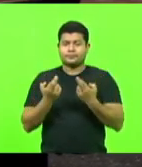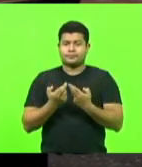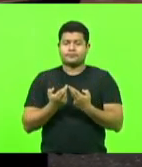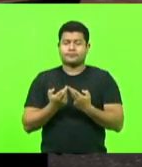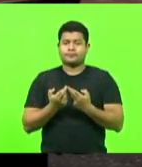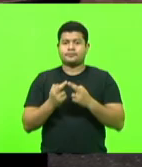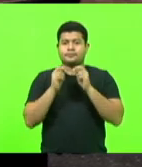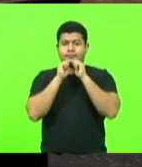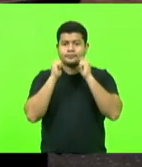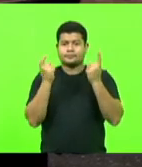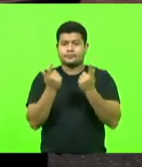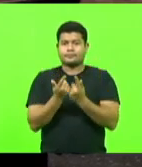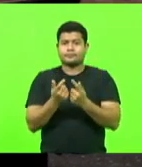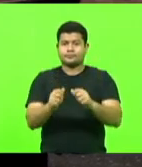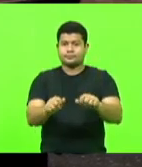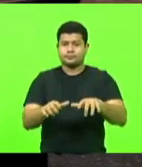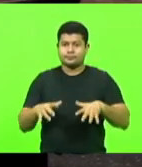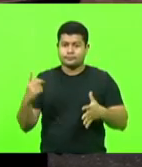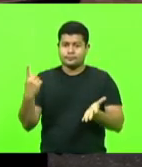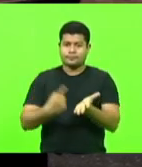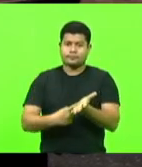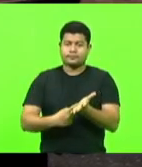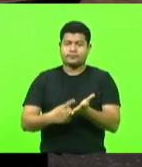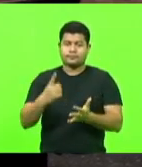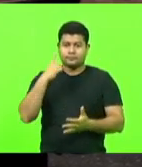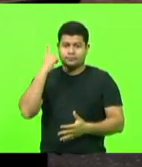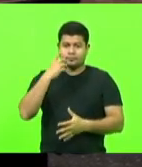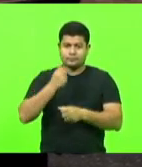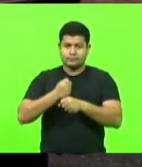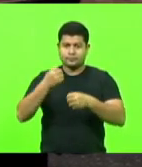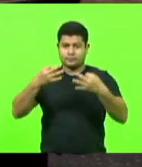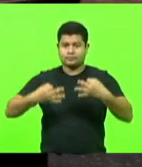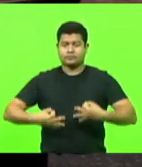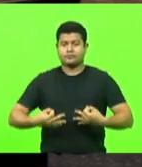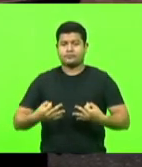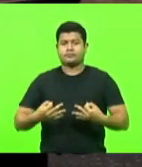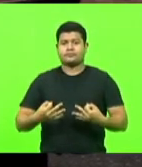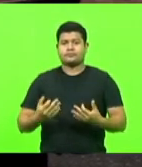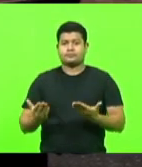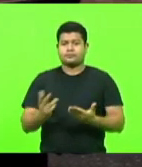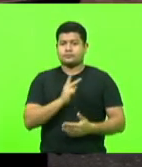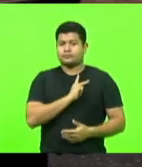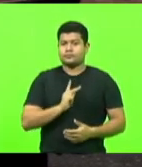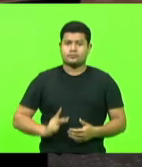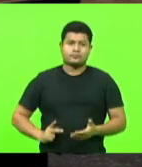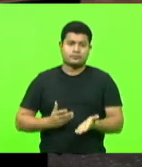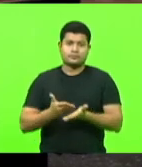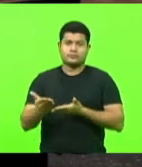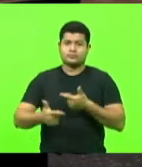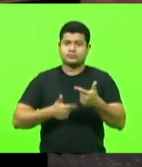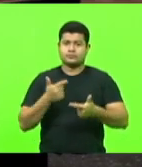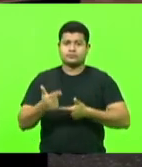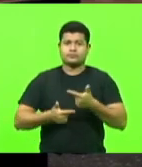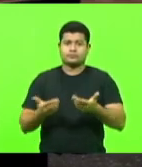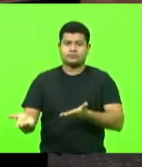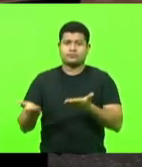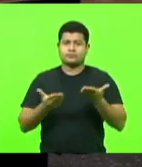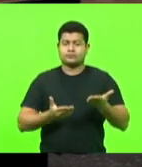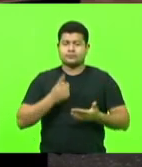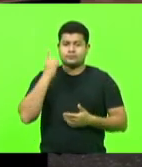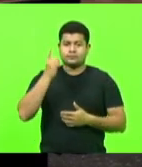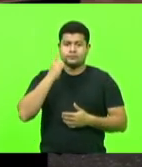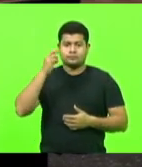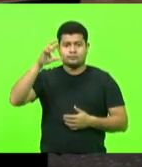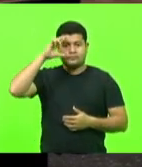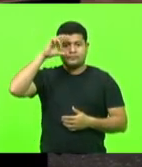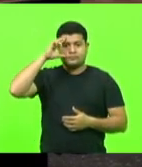reuniu-se a Assembleia Legislativa e a instituição ordinária. Havendo um corregimental, o senhor presidente declarou aberto os trabalhos e convidou o senhor deputado Ricardo